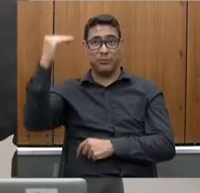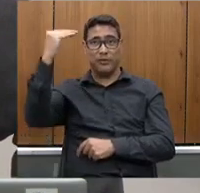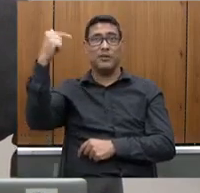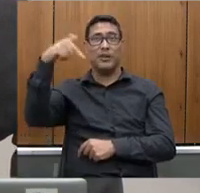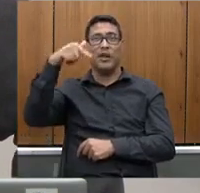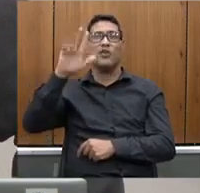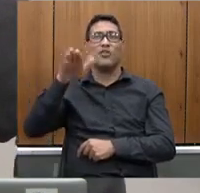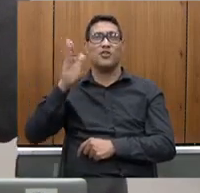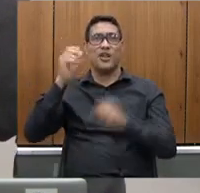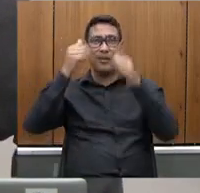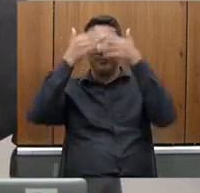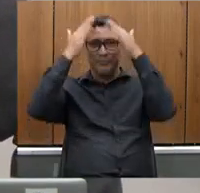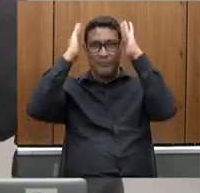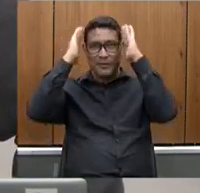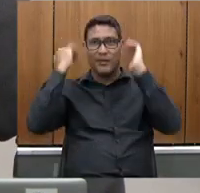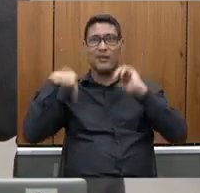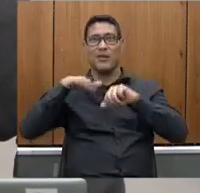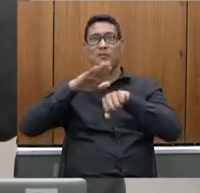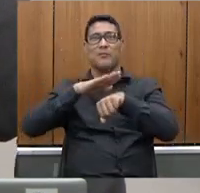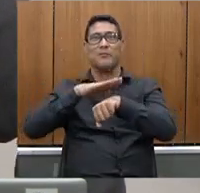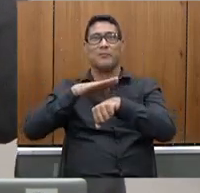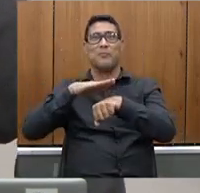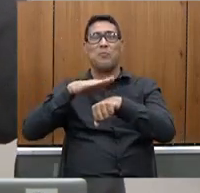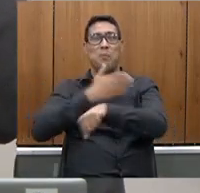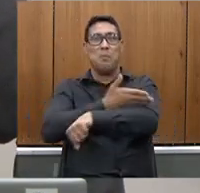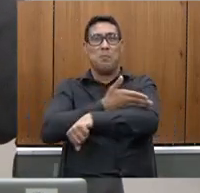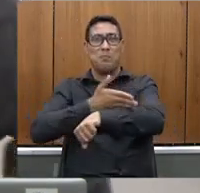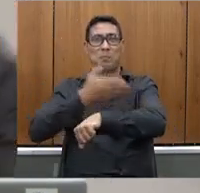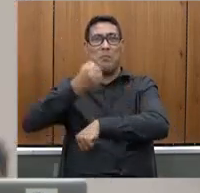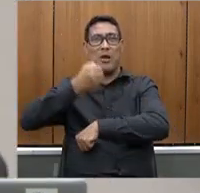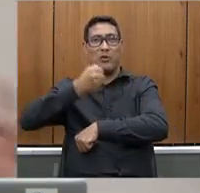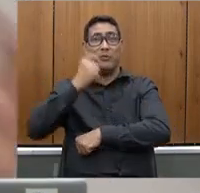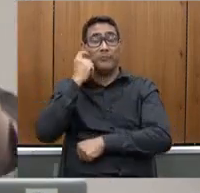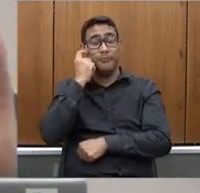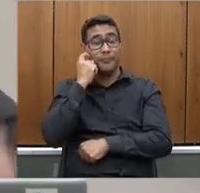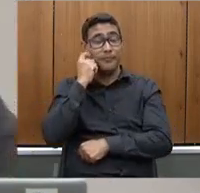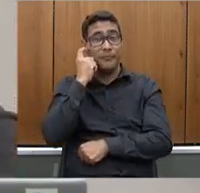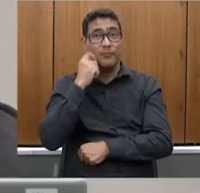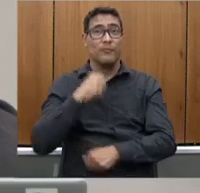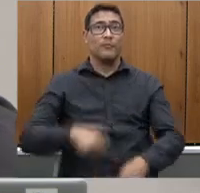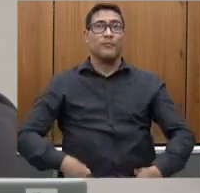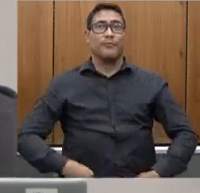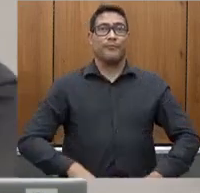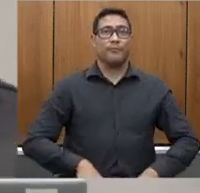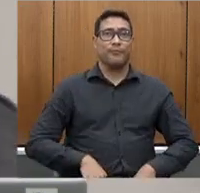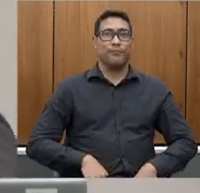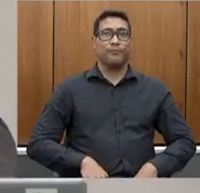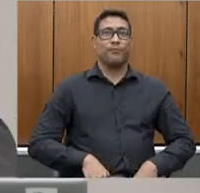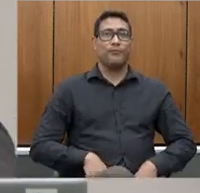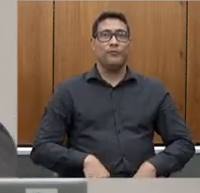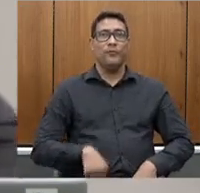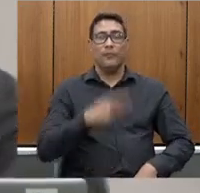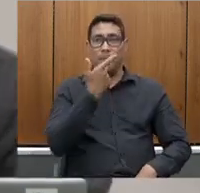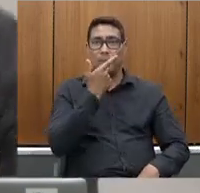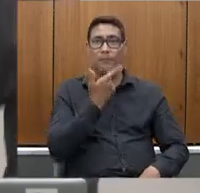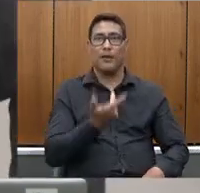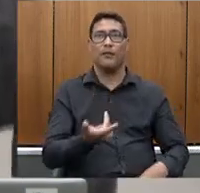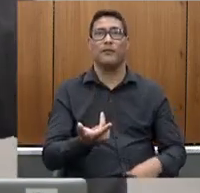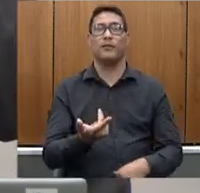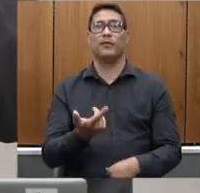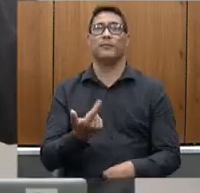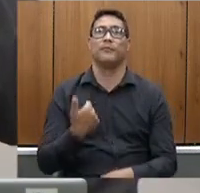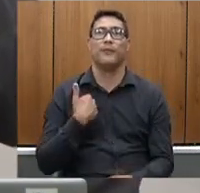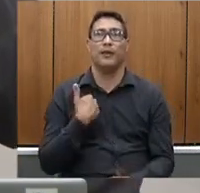fazer um apelo né deixando aqui um pouco a gente fala que tem uma Fala mais